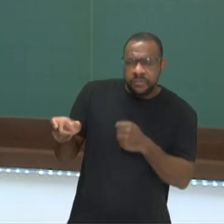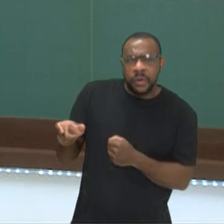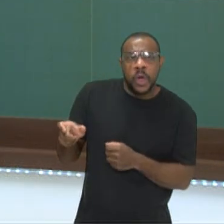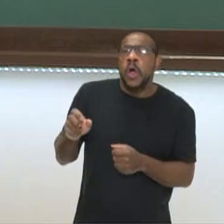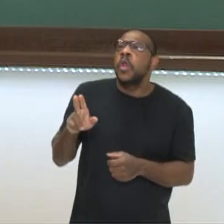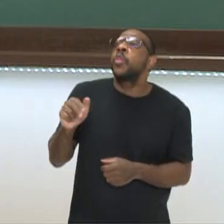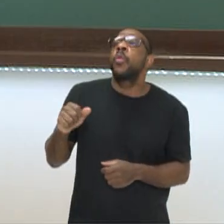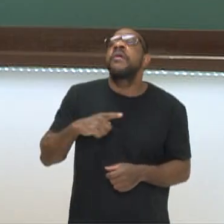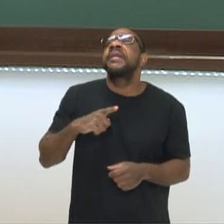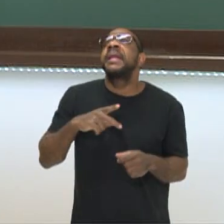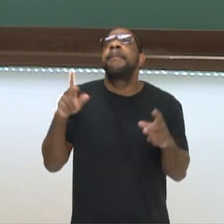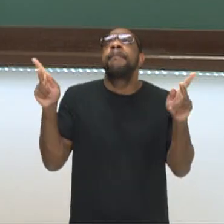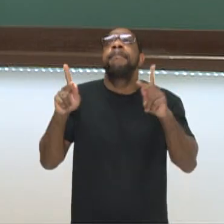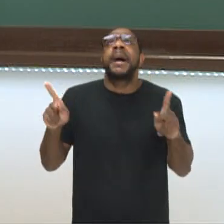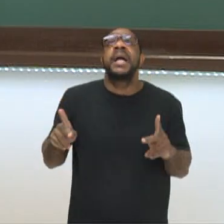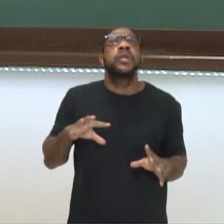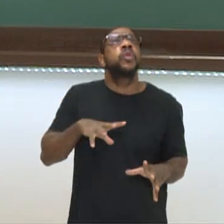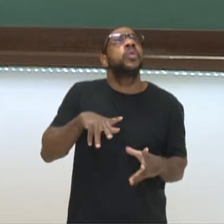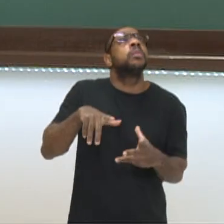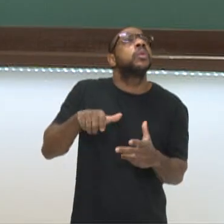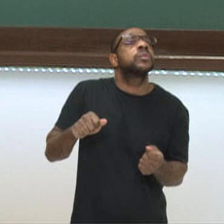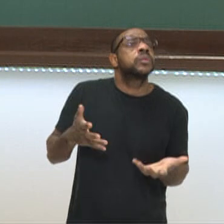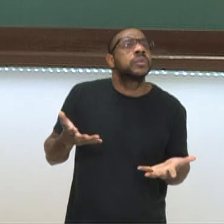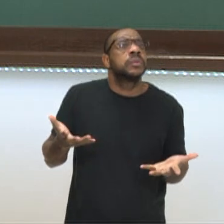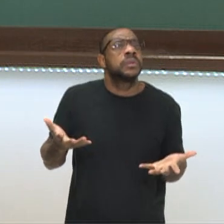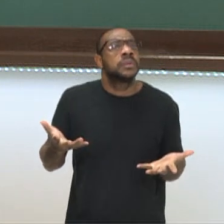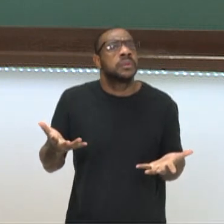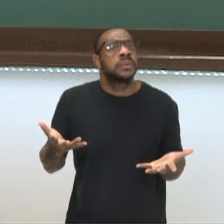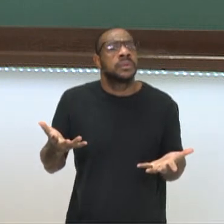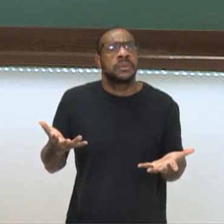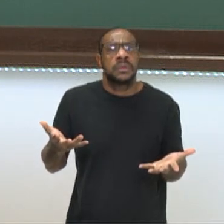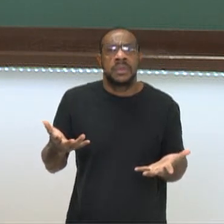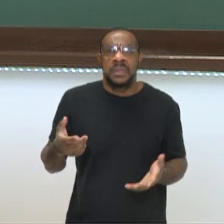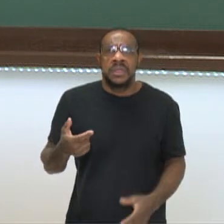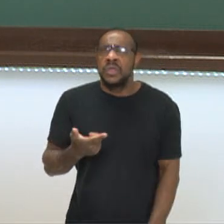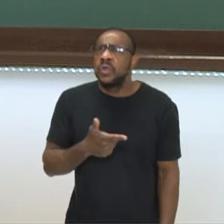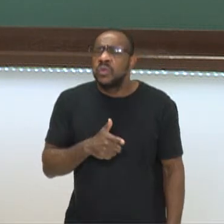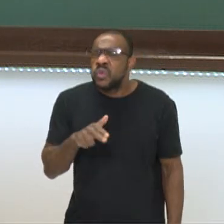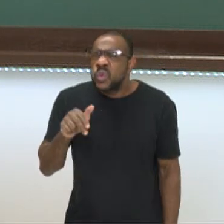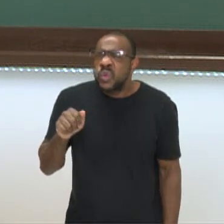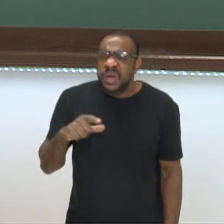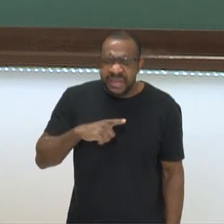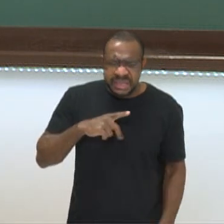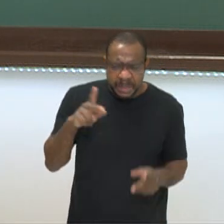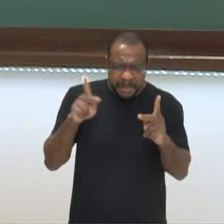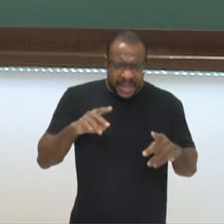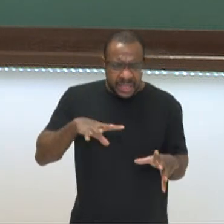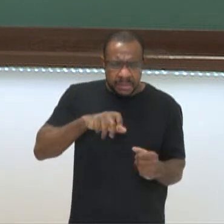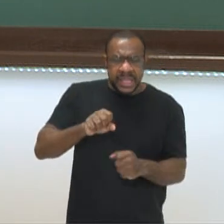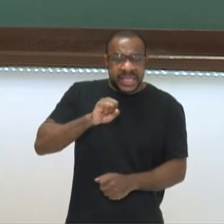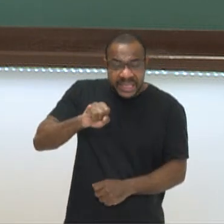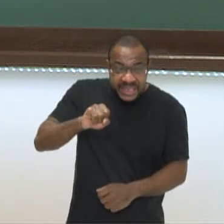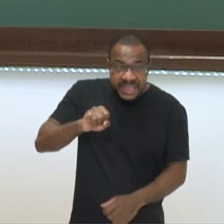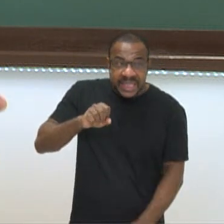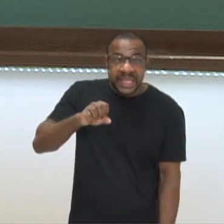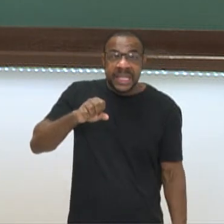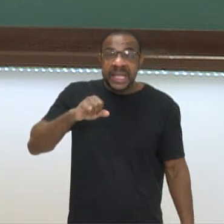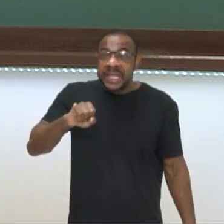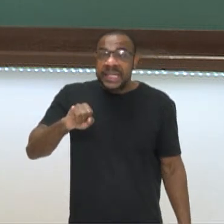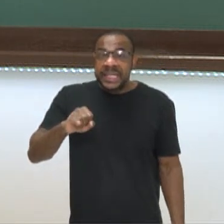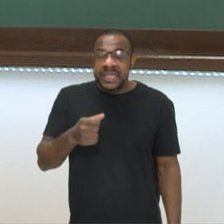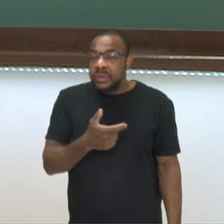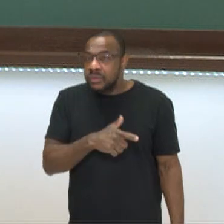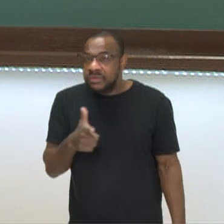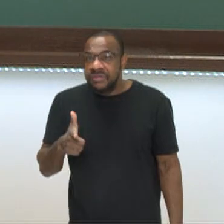interessante para o nosso contexto do ensino religioso. Hans King disse que nunca vai ter paz mundial se não tivermos paz entre as